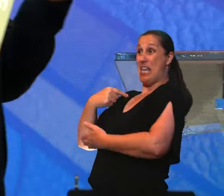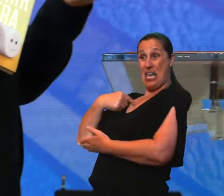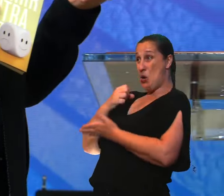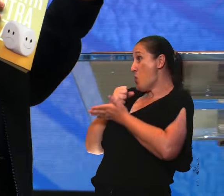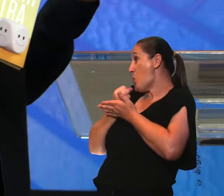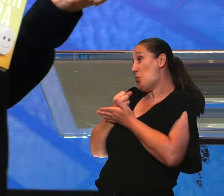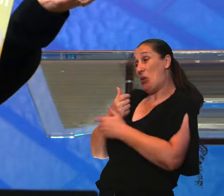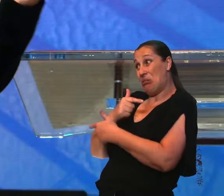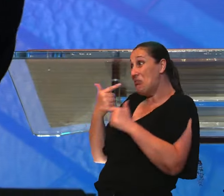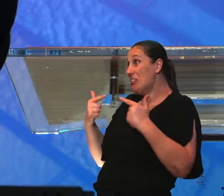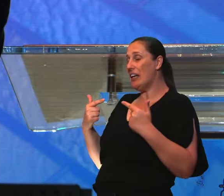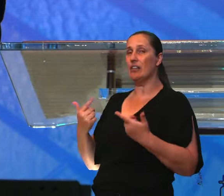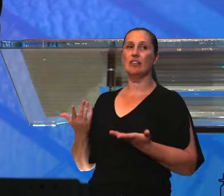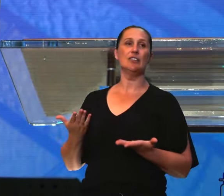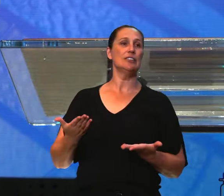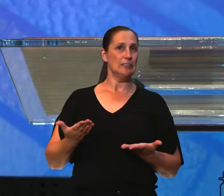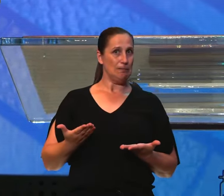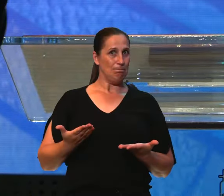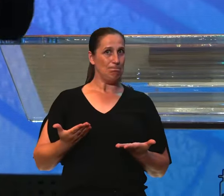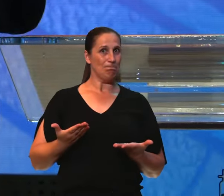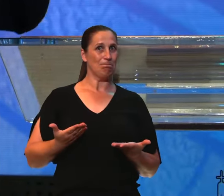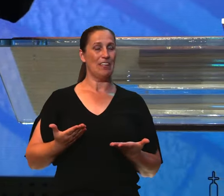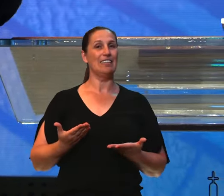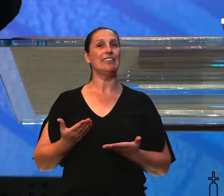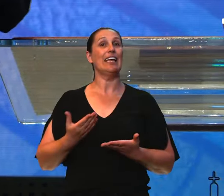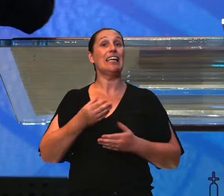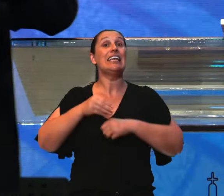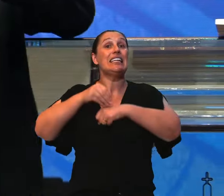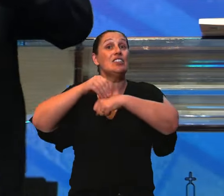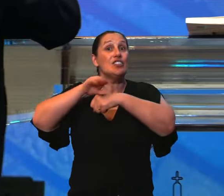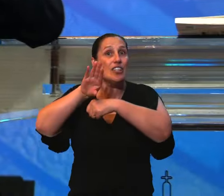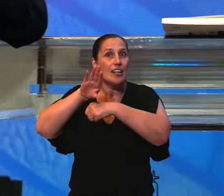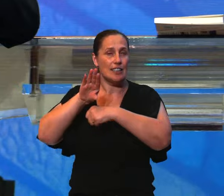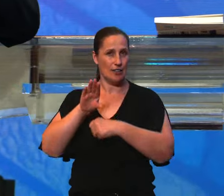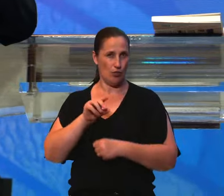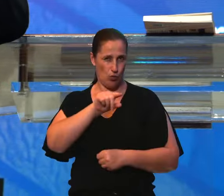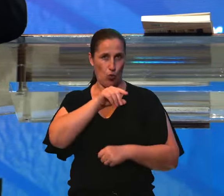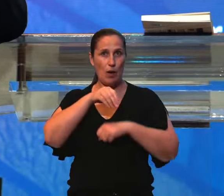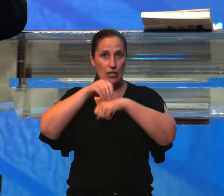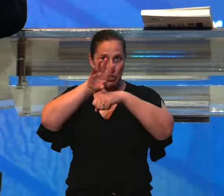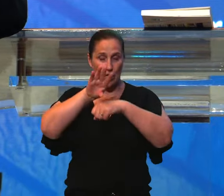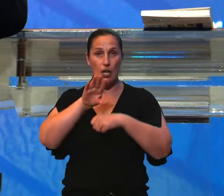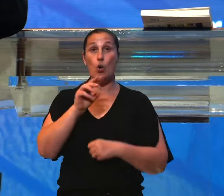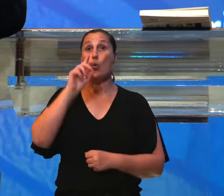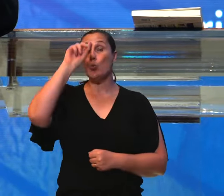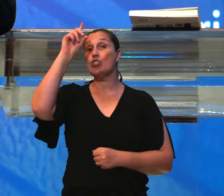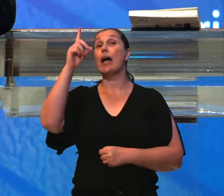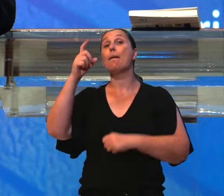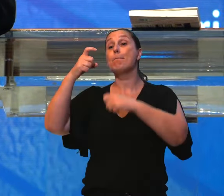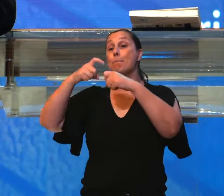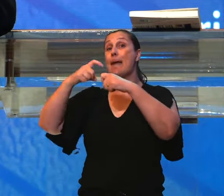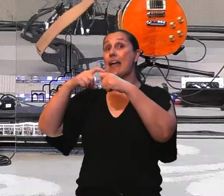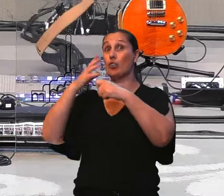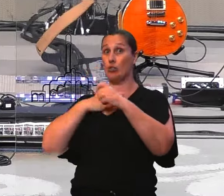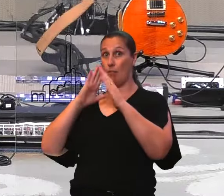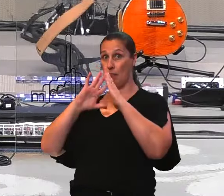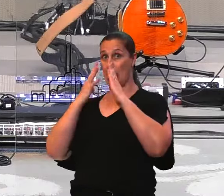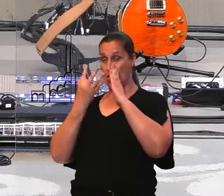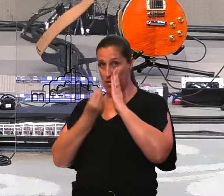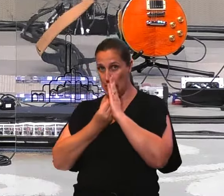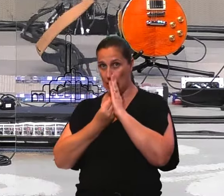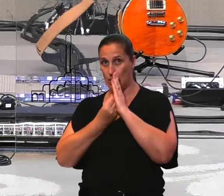ajudava como ajudar e tem muitas dicas aqui eu vou dar uma que tá nesse livro Uma vez o médico da igreja meses depois do falecimento